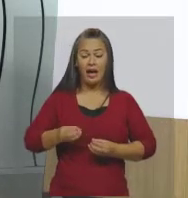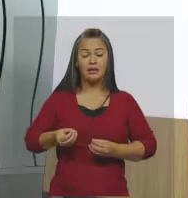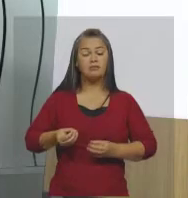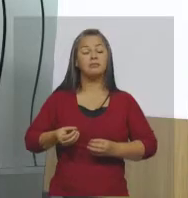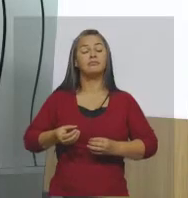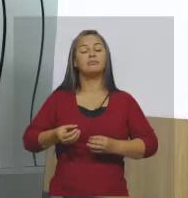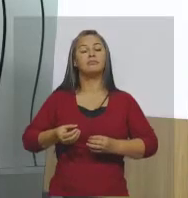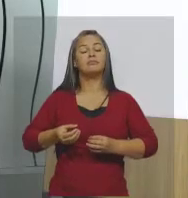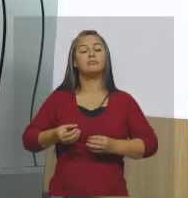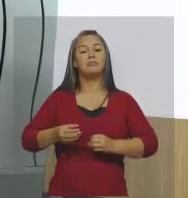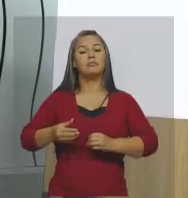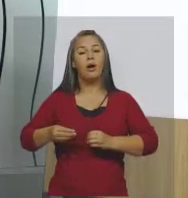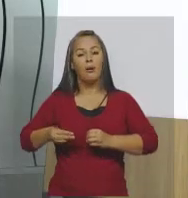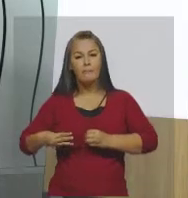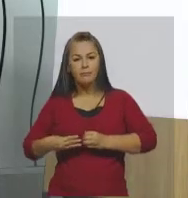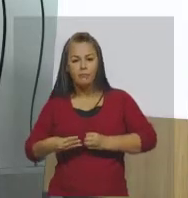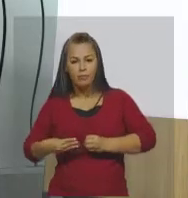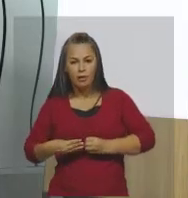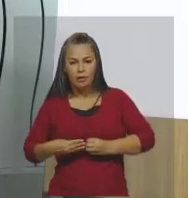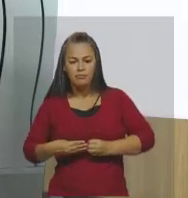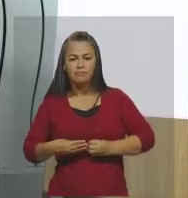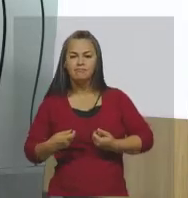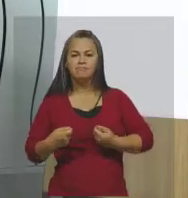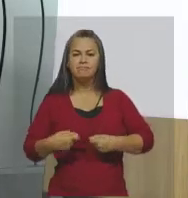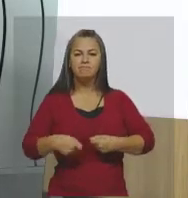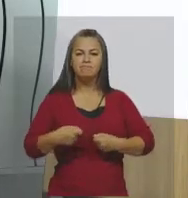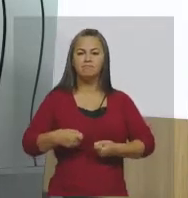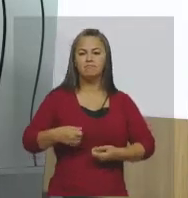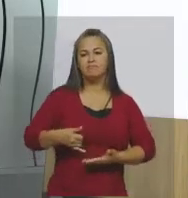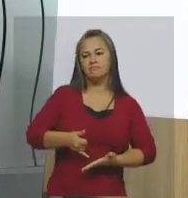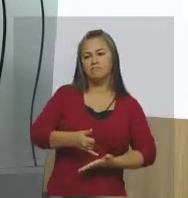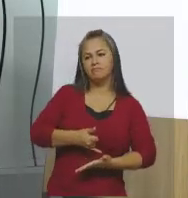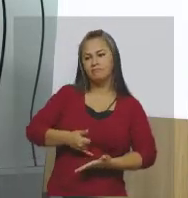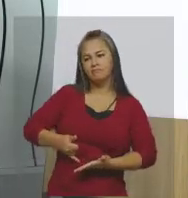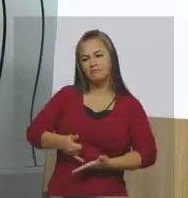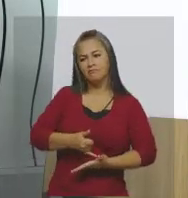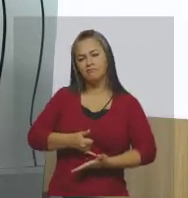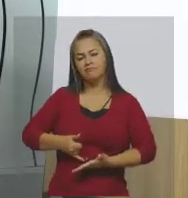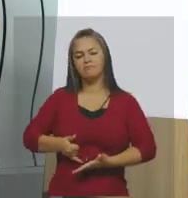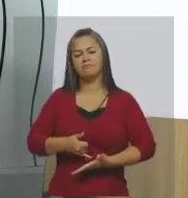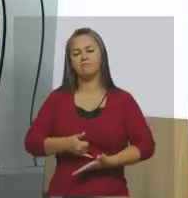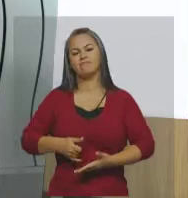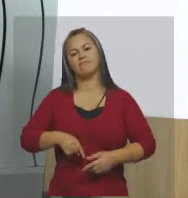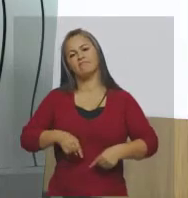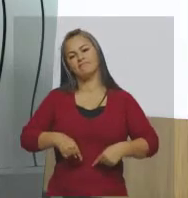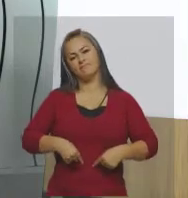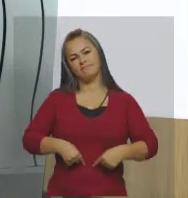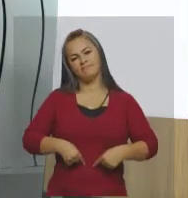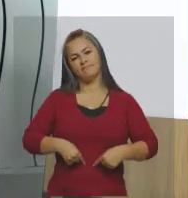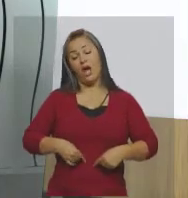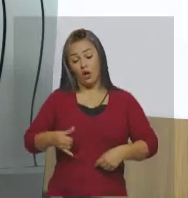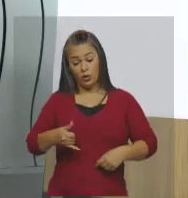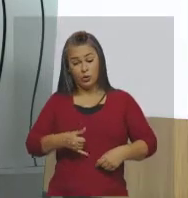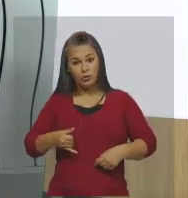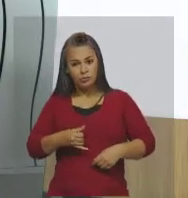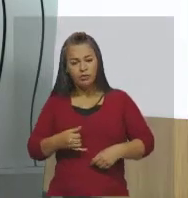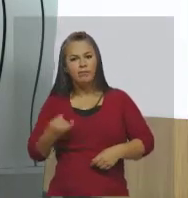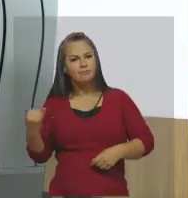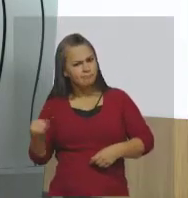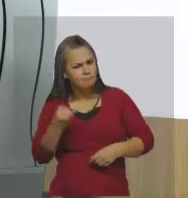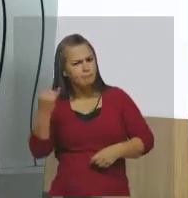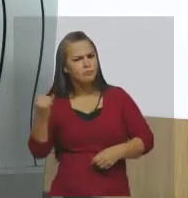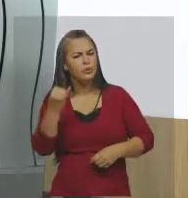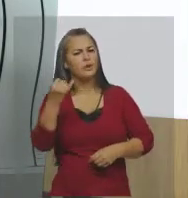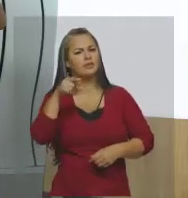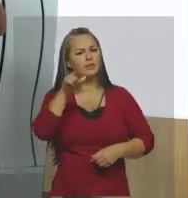não tem a quantidade de energia que você consegue estocar se você estocar gordura, então. Gordura é muito importante, acredite nisso. Não